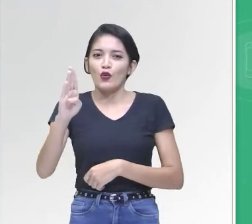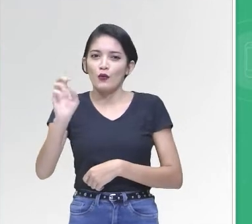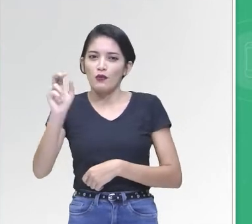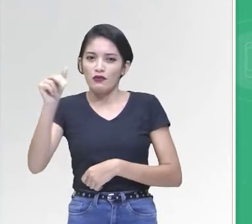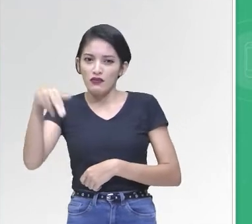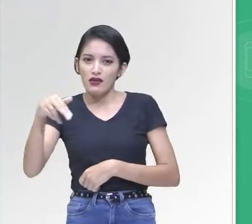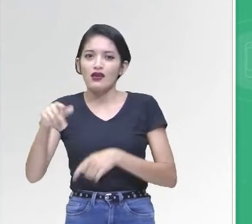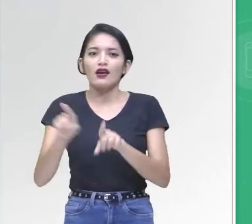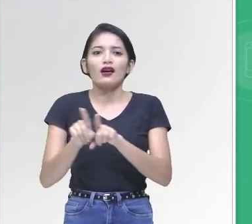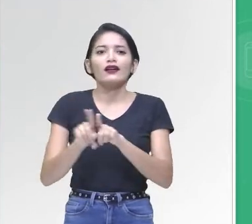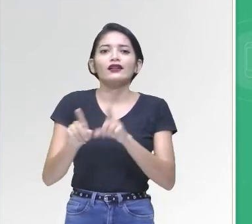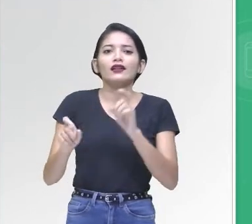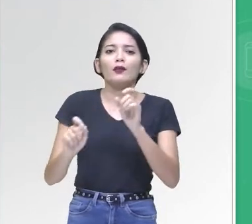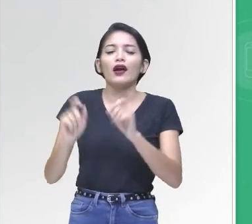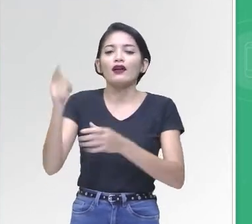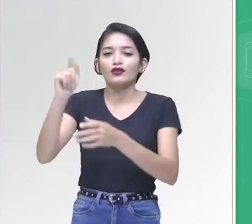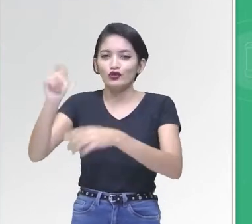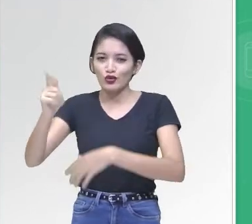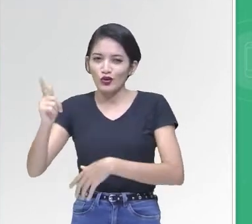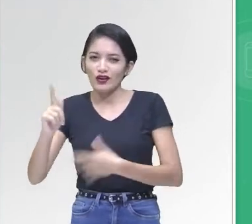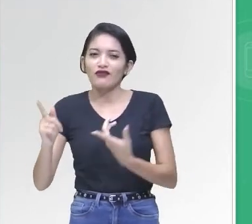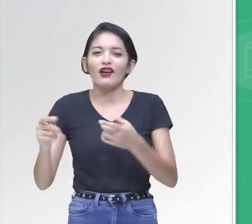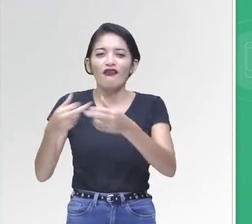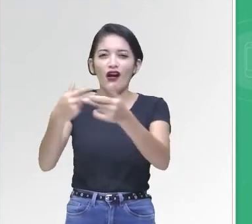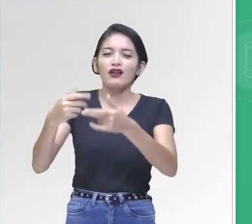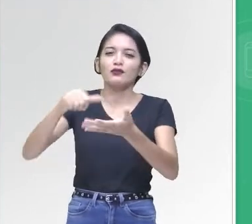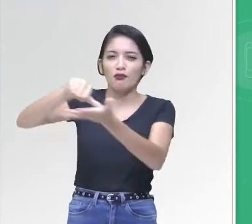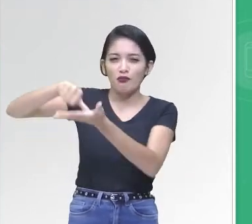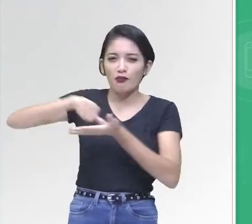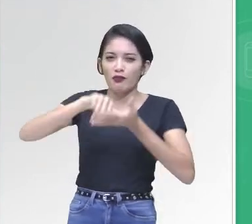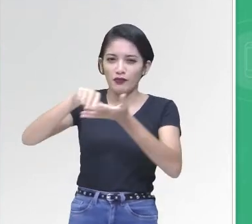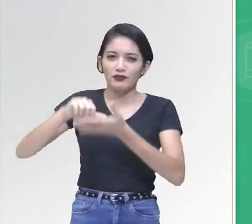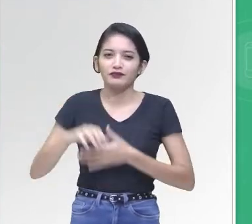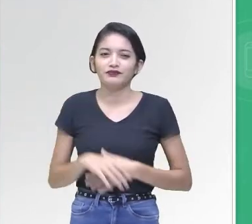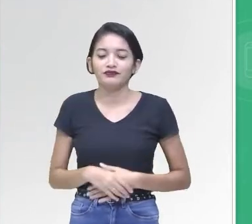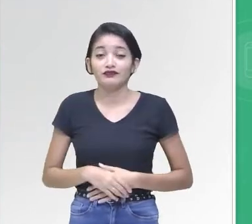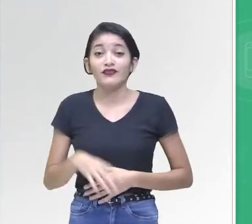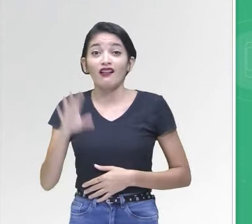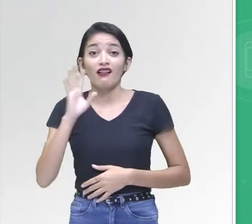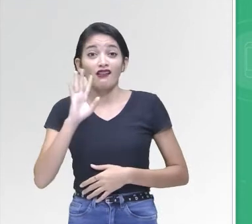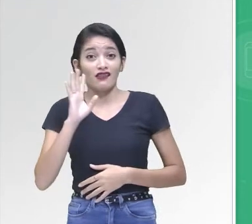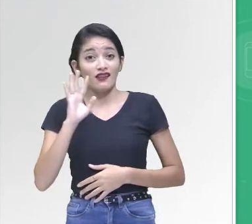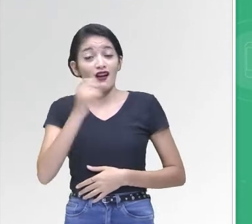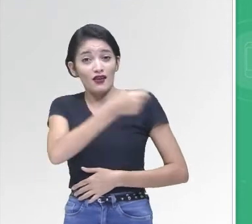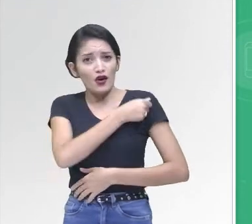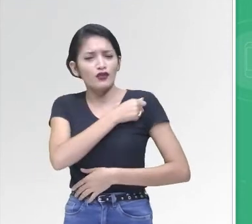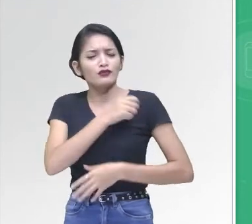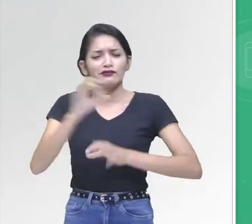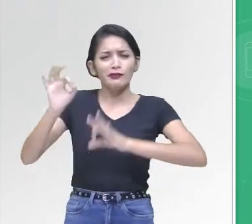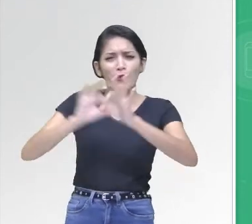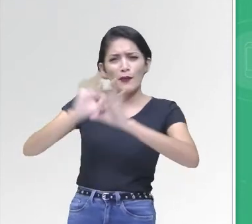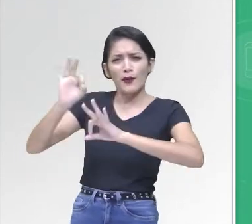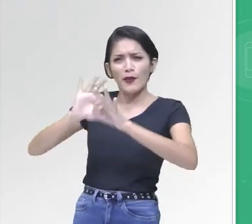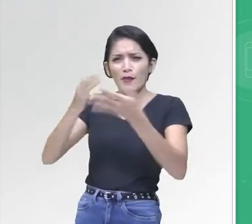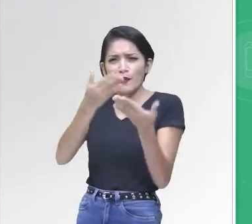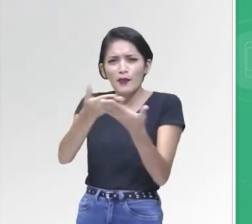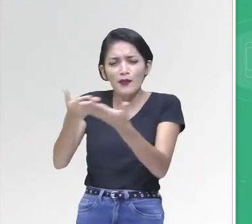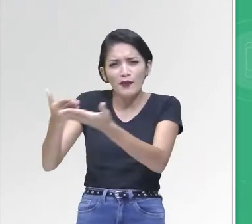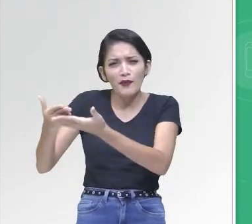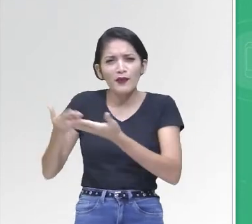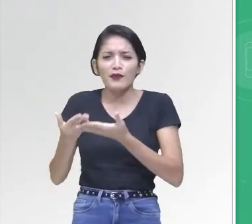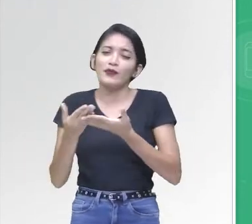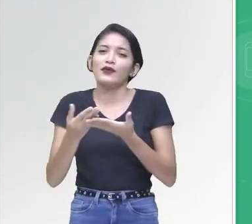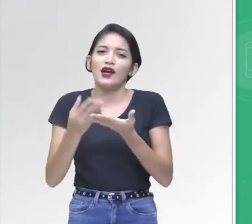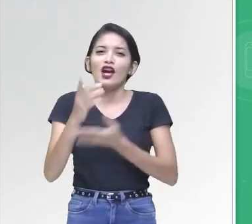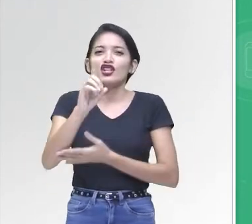el mapa de España. Mira, mucha cosa. E olha que legal, esse aluno fez todo um plano de estudo aqui no seu